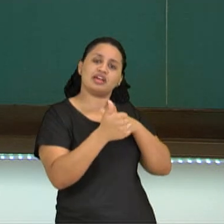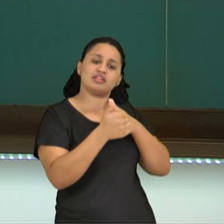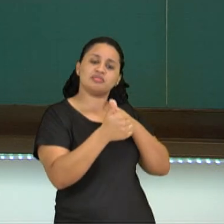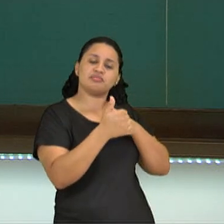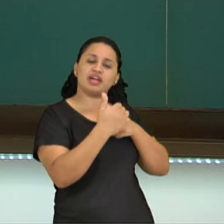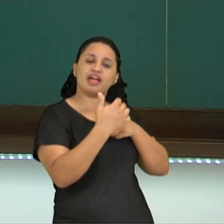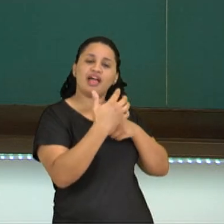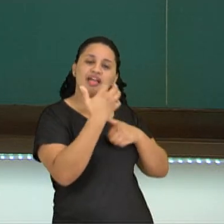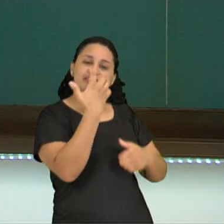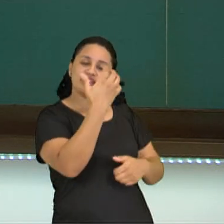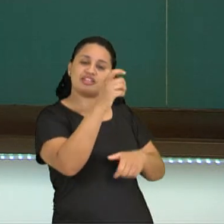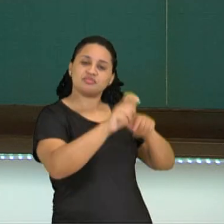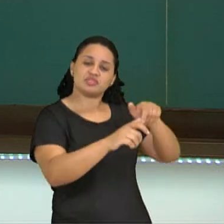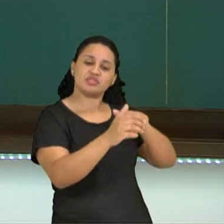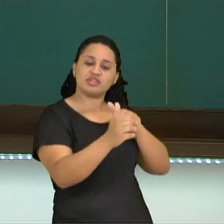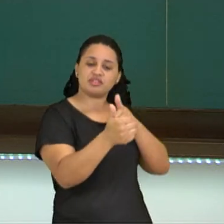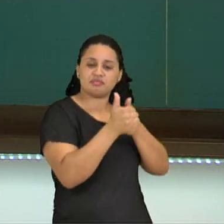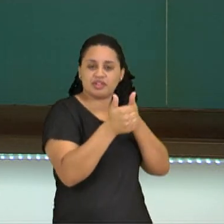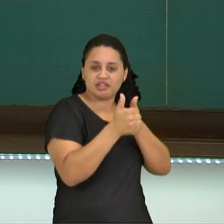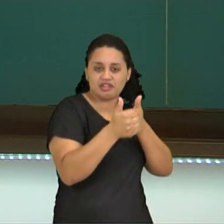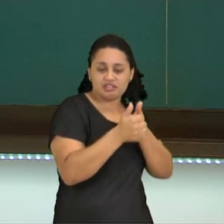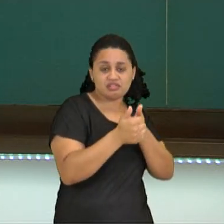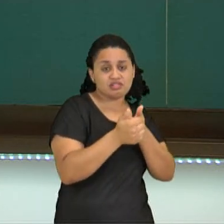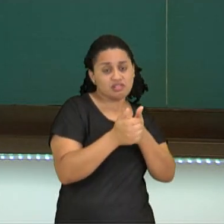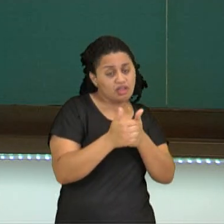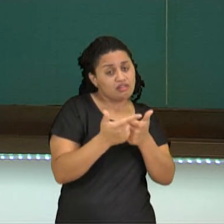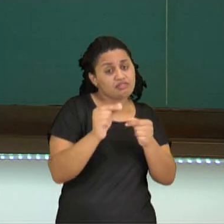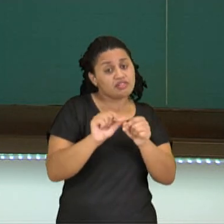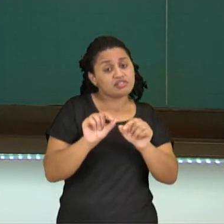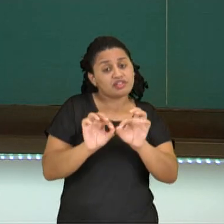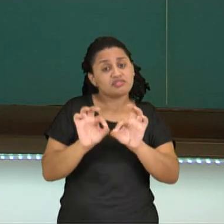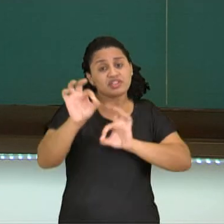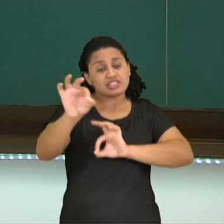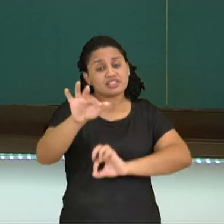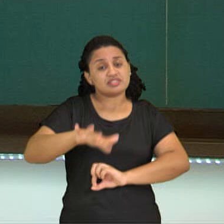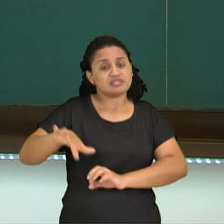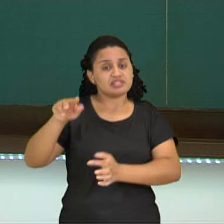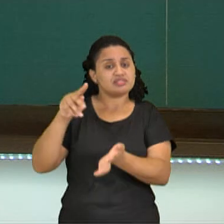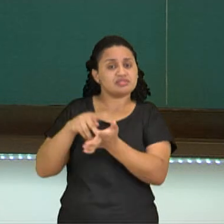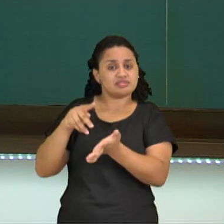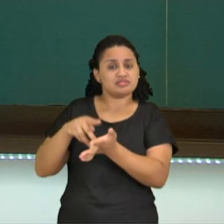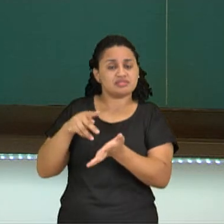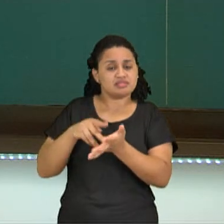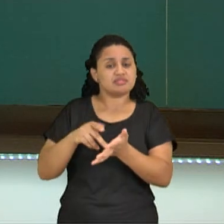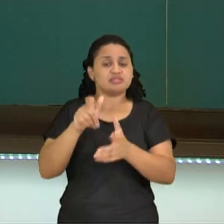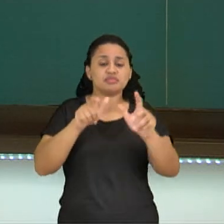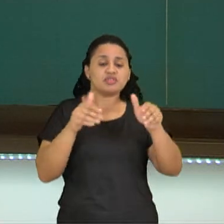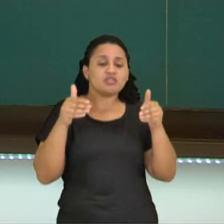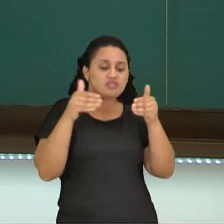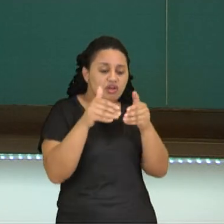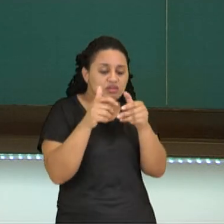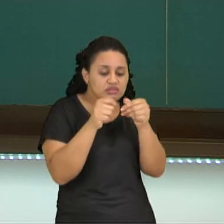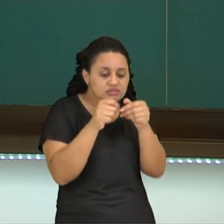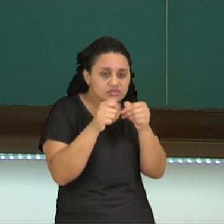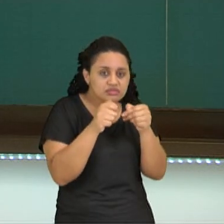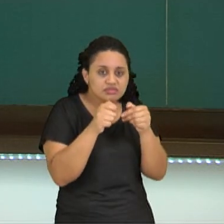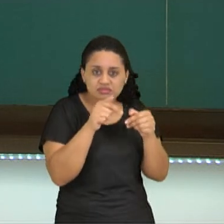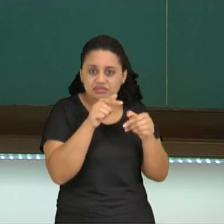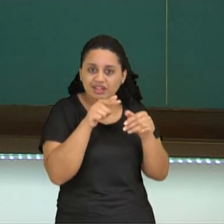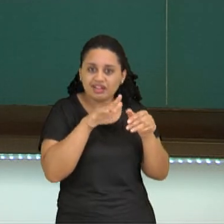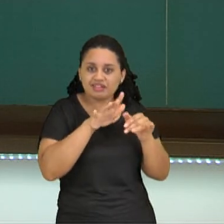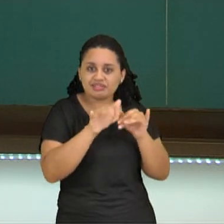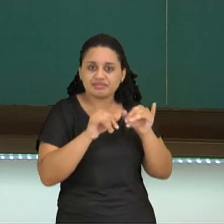atrair as pessoas, né, aproximar as pessoas, acaba por afastá-las do mundo real. E as pessoas ficam viradas apenas no mundo